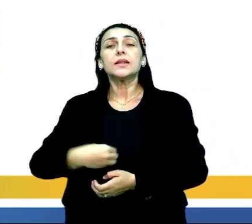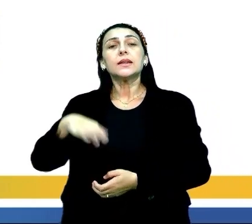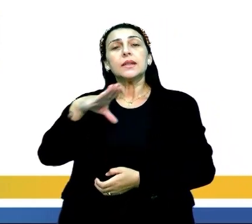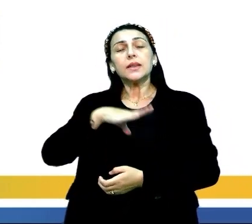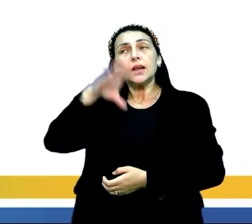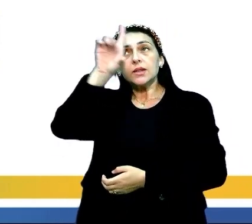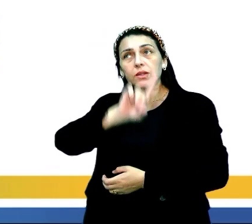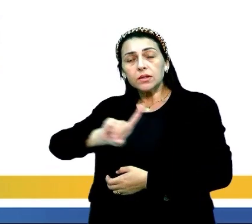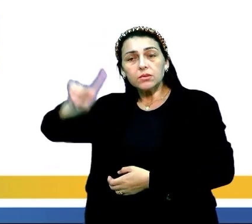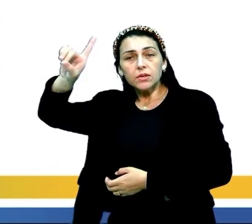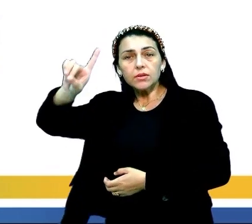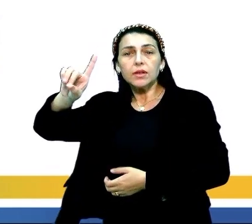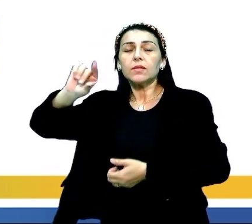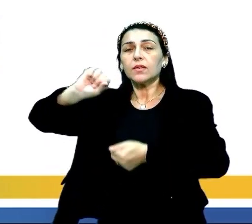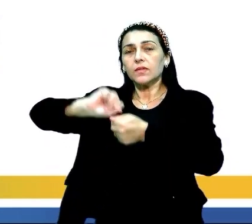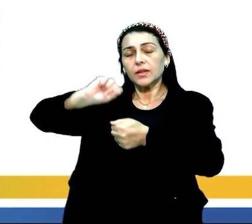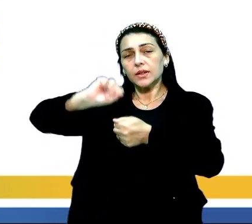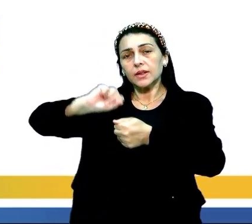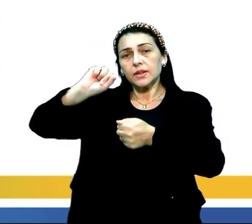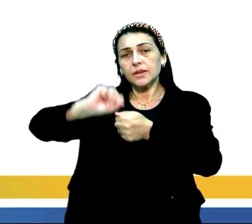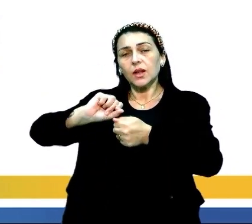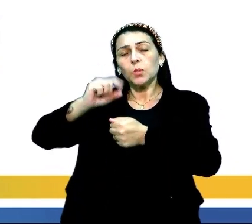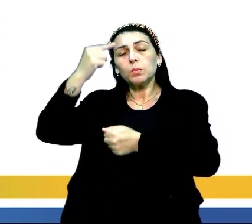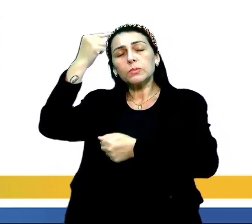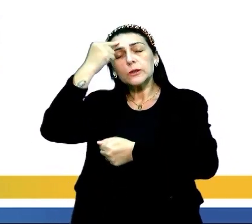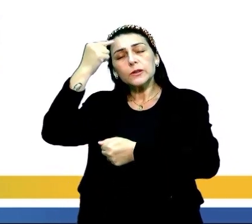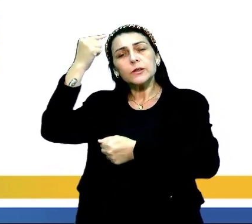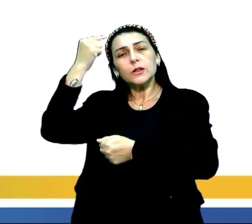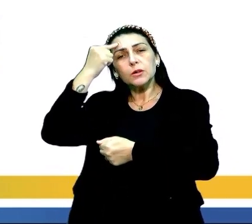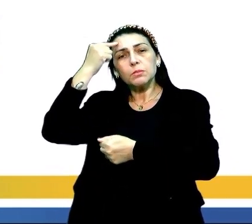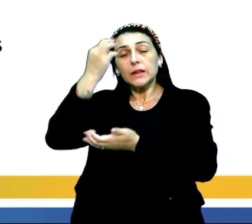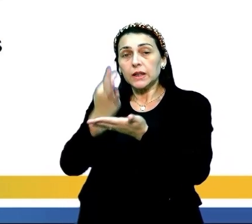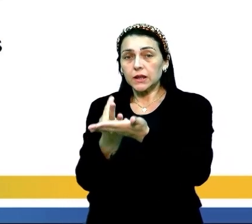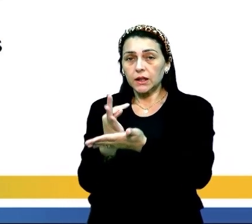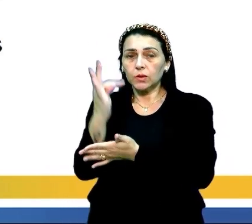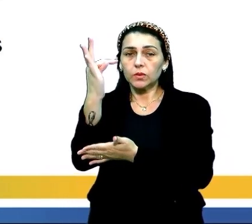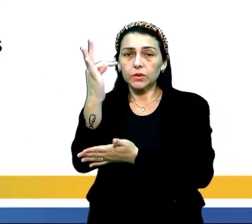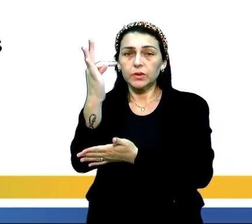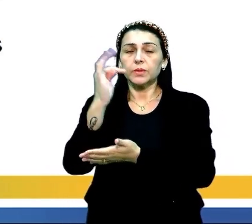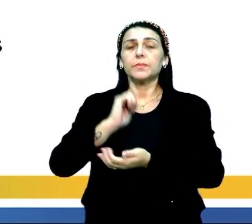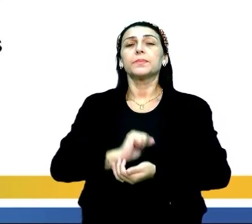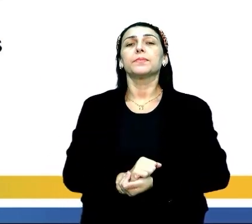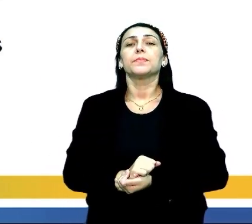Deus, onde ele vai fazer a sua reflexão teológica.